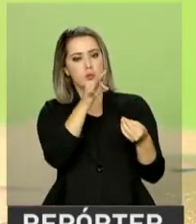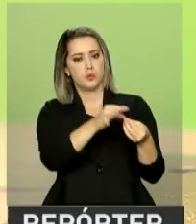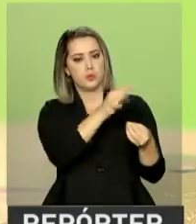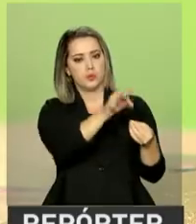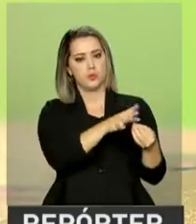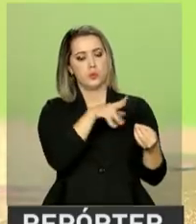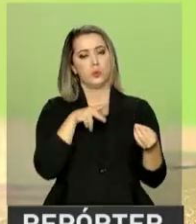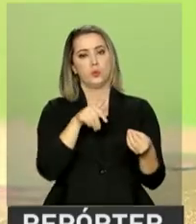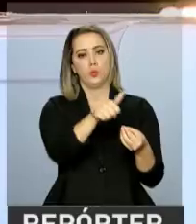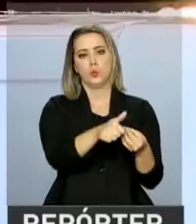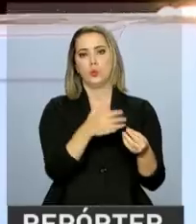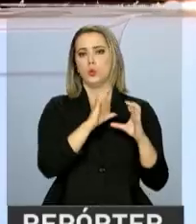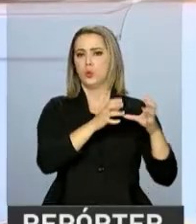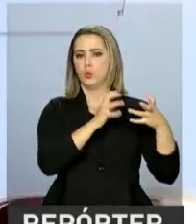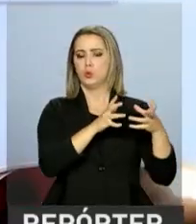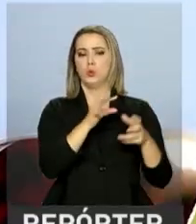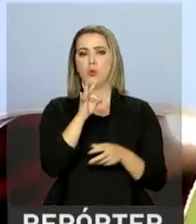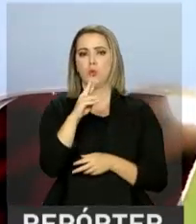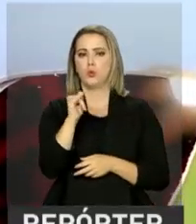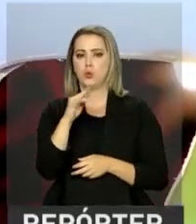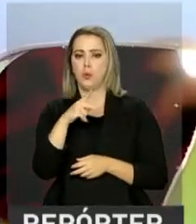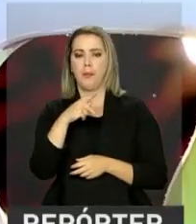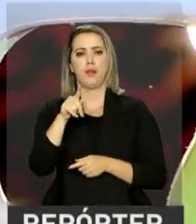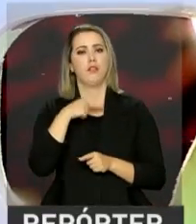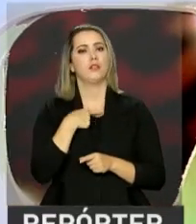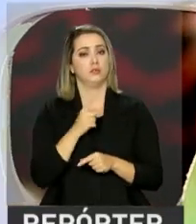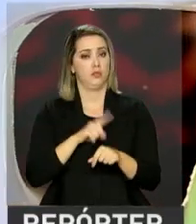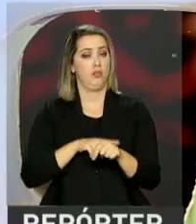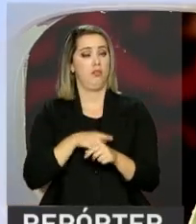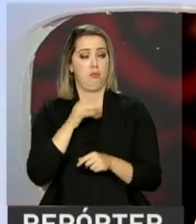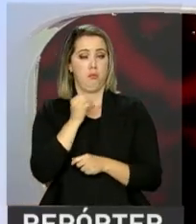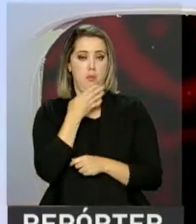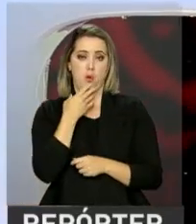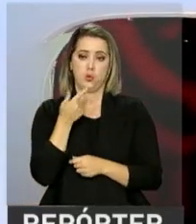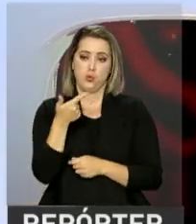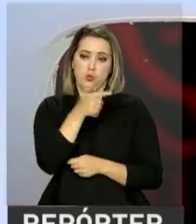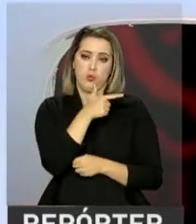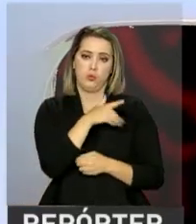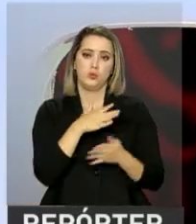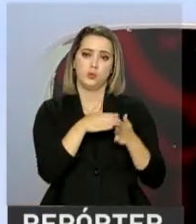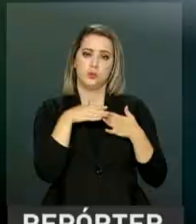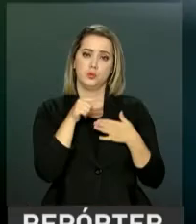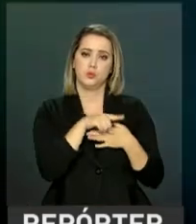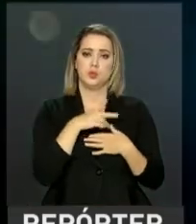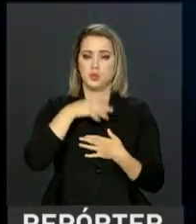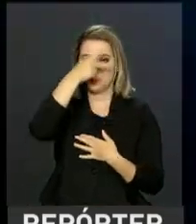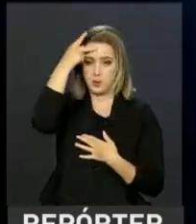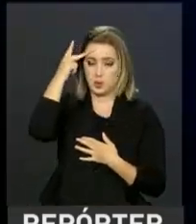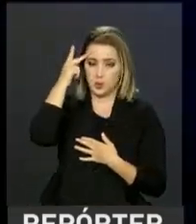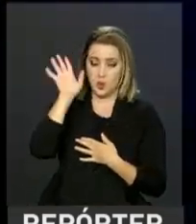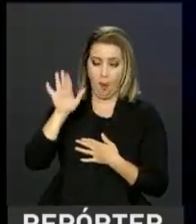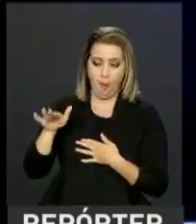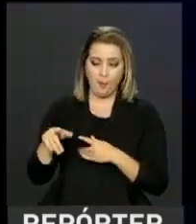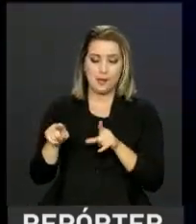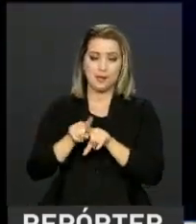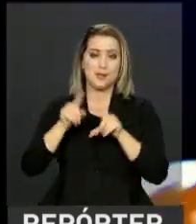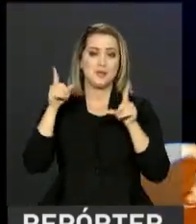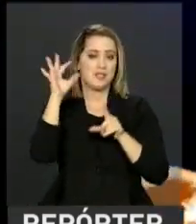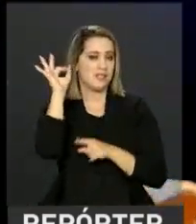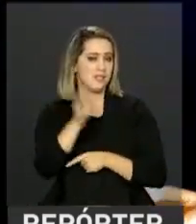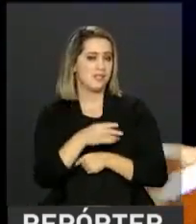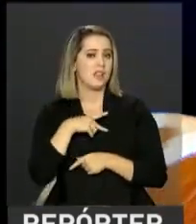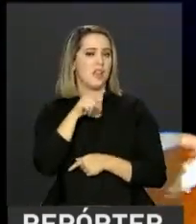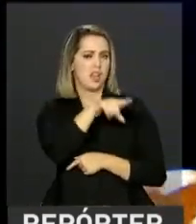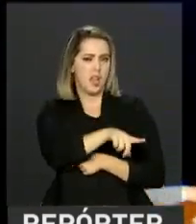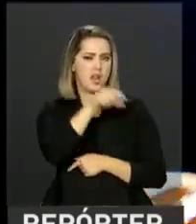trupé. Quando dá tempo, ainda atende outras encomendas. Os integrantes do grupo têm desconto. Mas uma coisa é certa. Quem